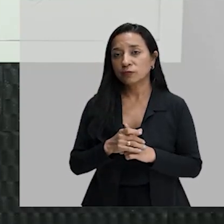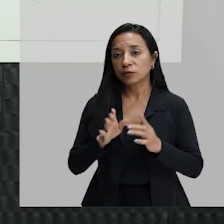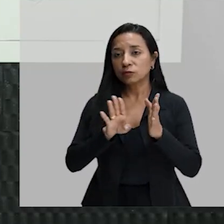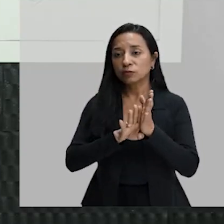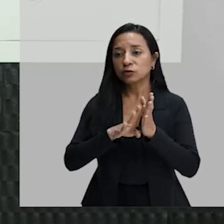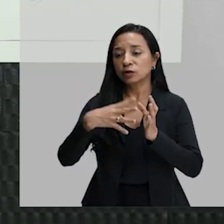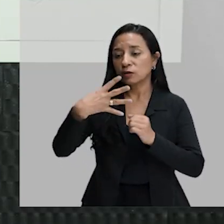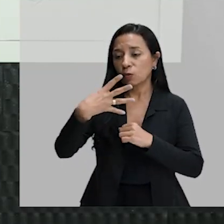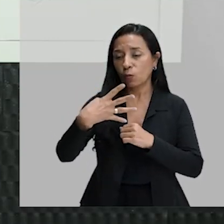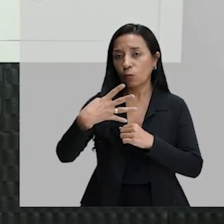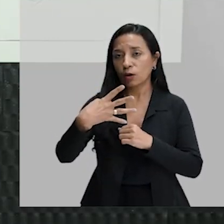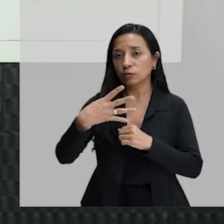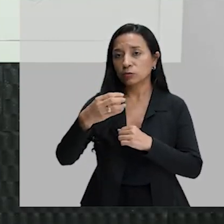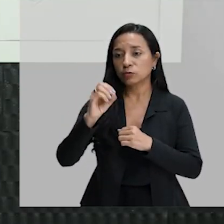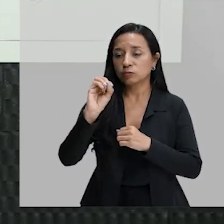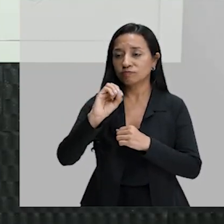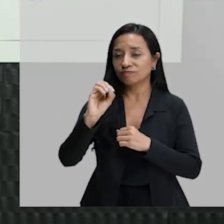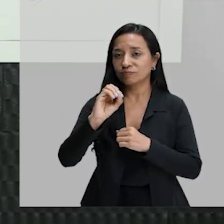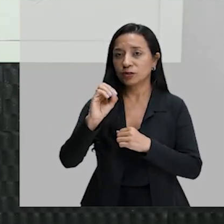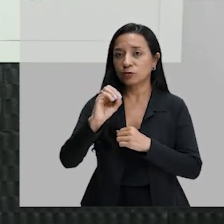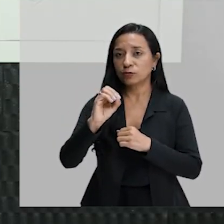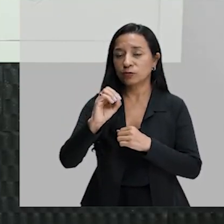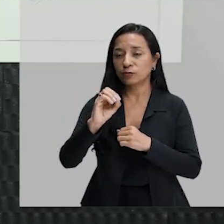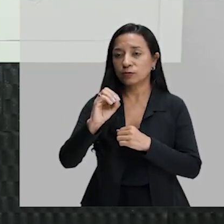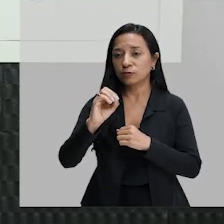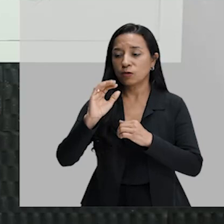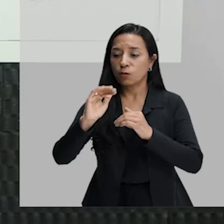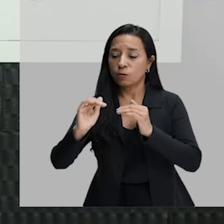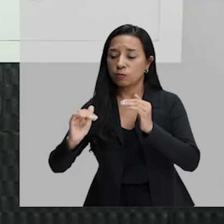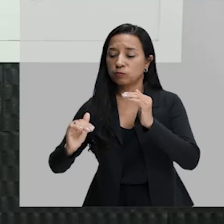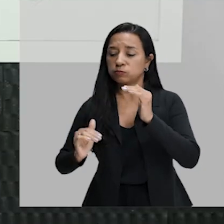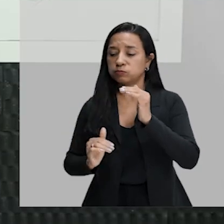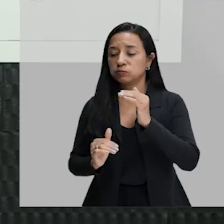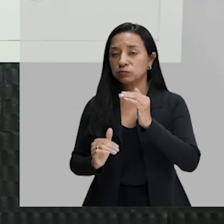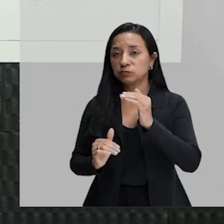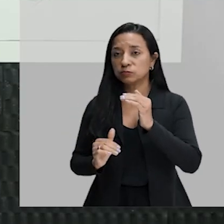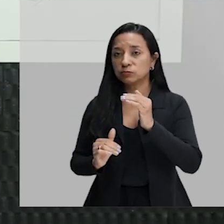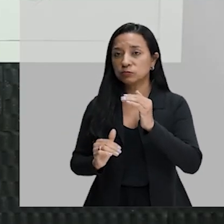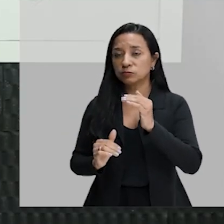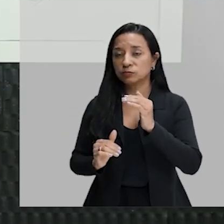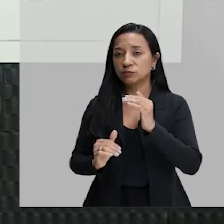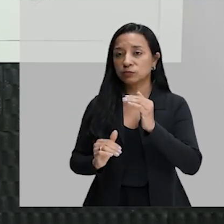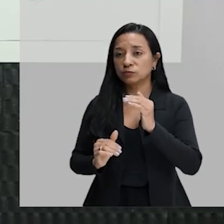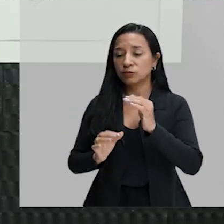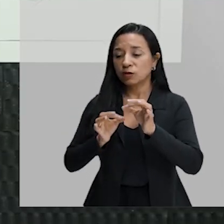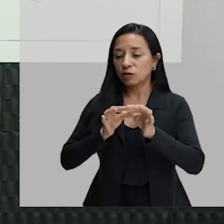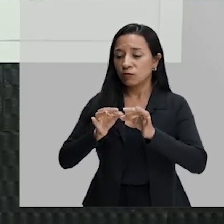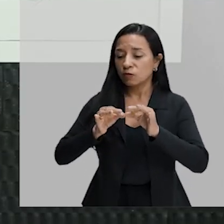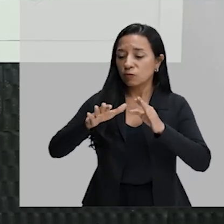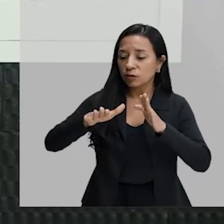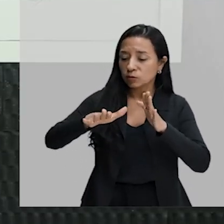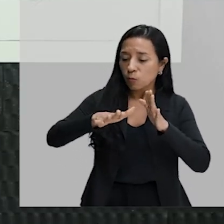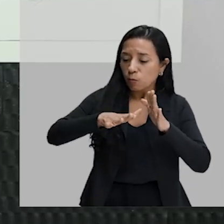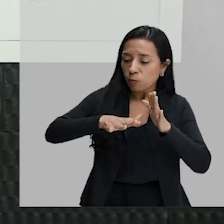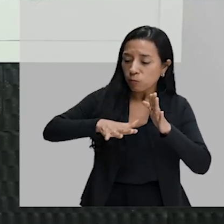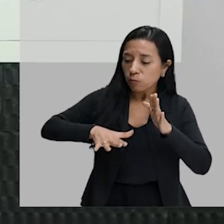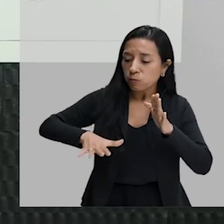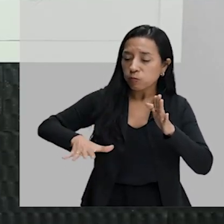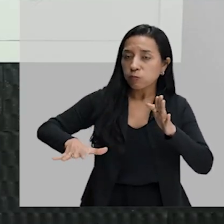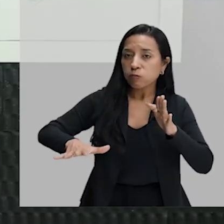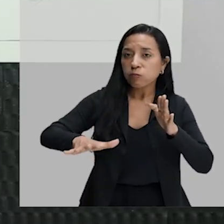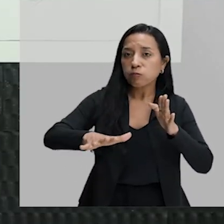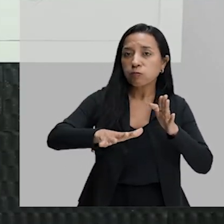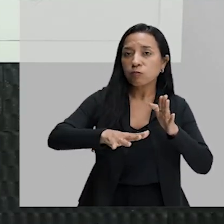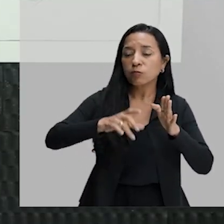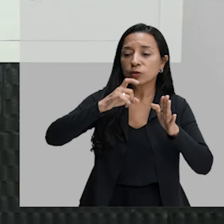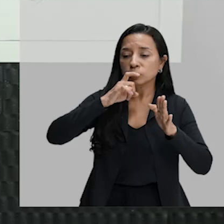a 4 graus, ok, lá embaixo, é formado ali uma camada de gelo, e essa